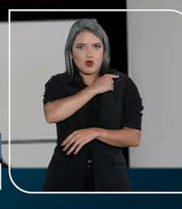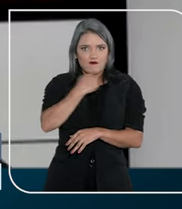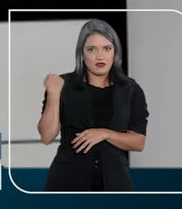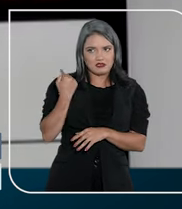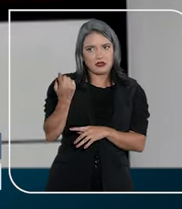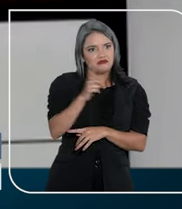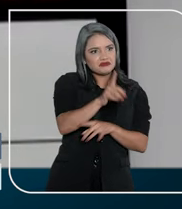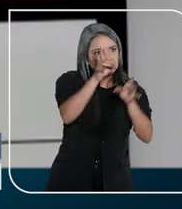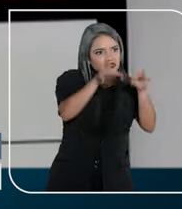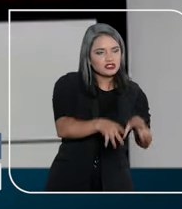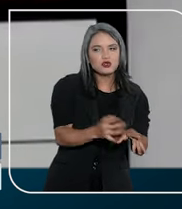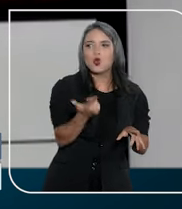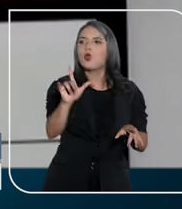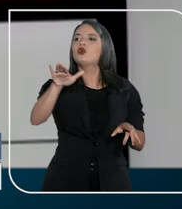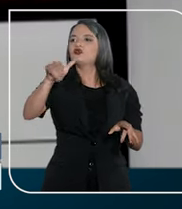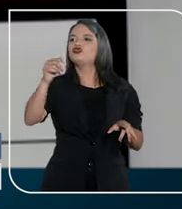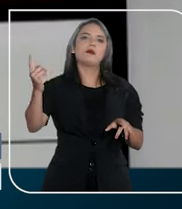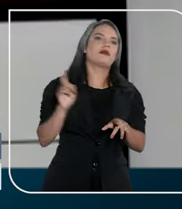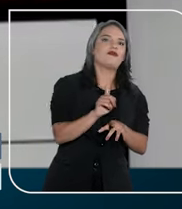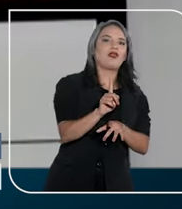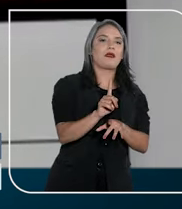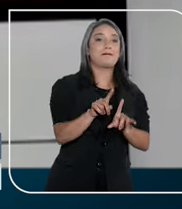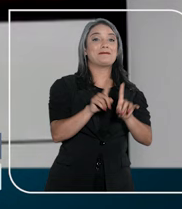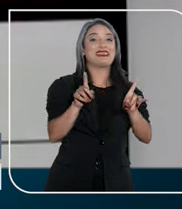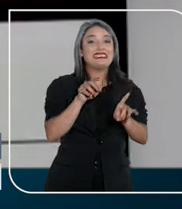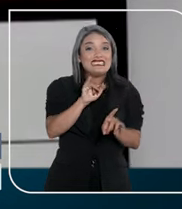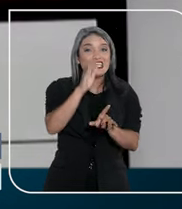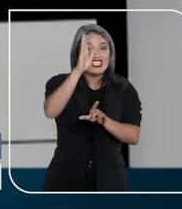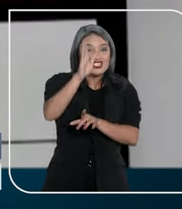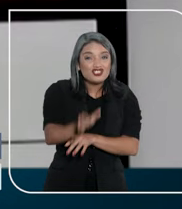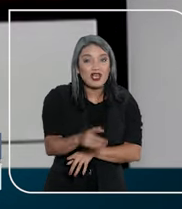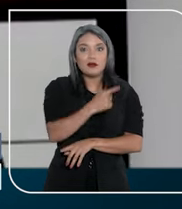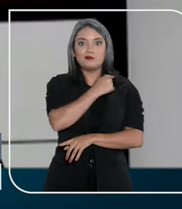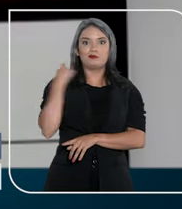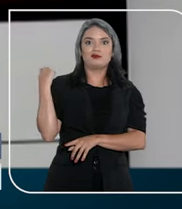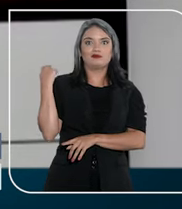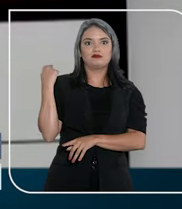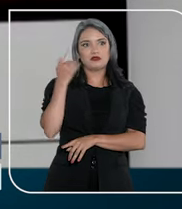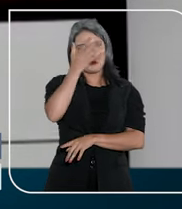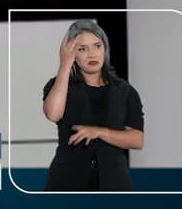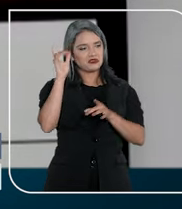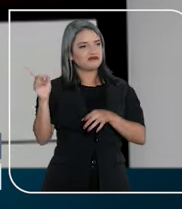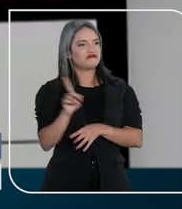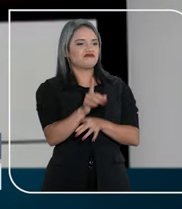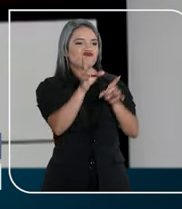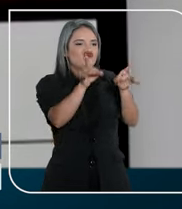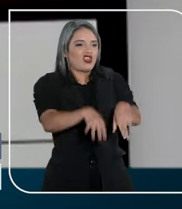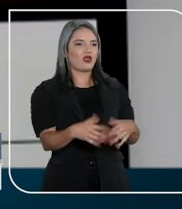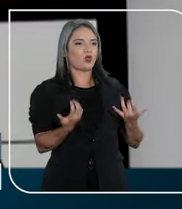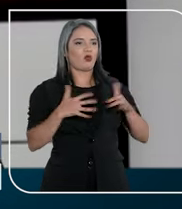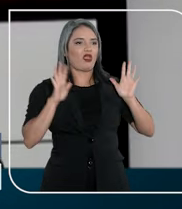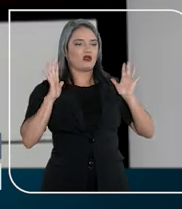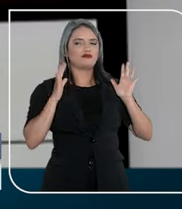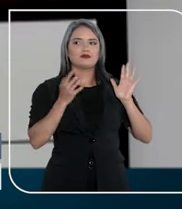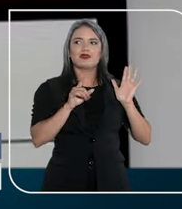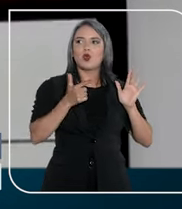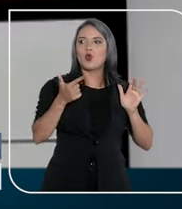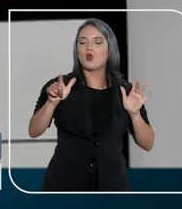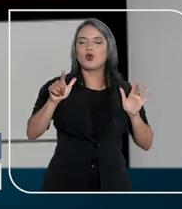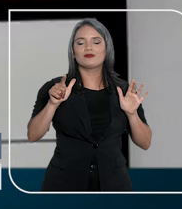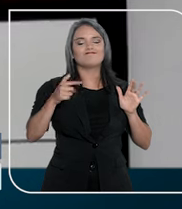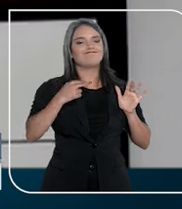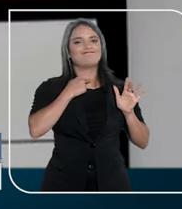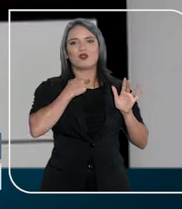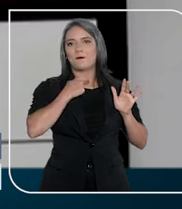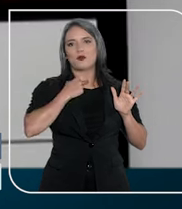certame já tivesse expirado quando houve a desistência deste candidato, que originalmente estava no número de vagas, então ele não tem mais